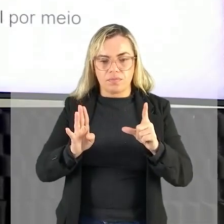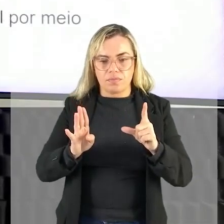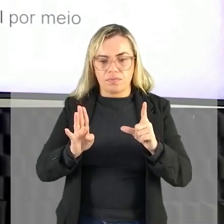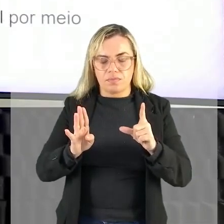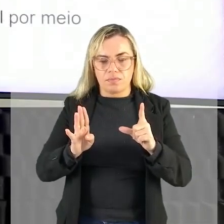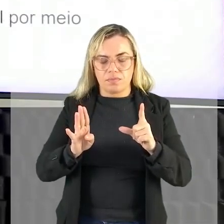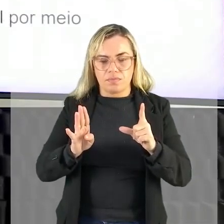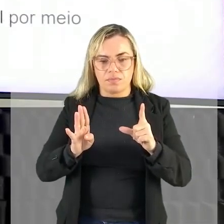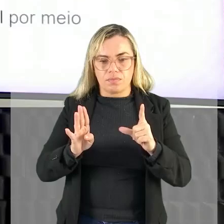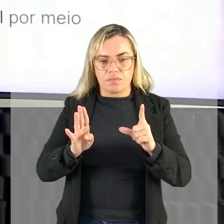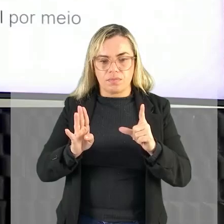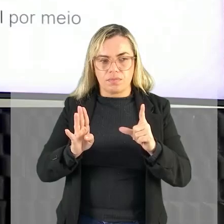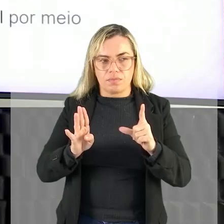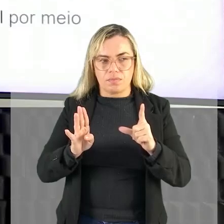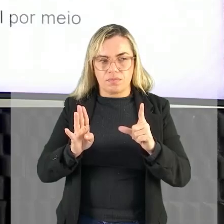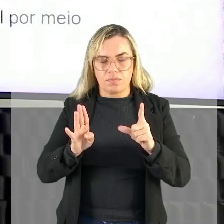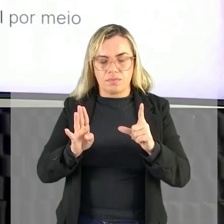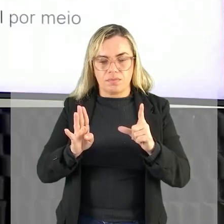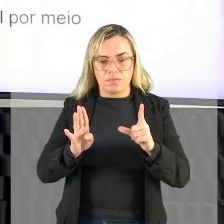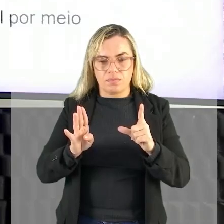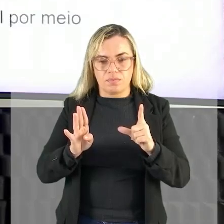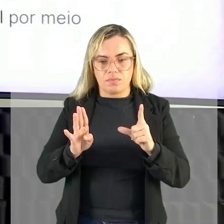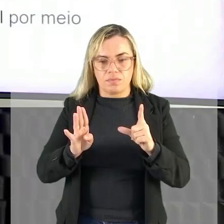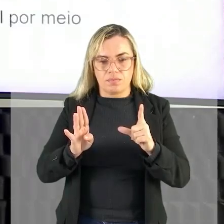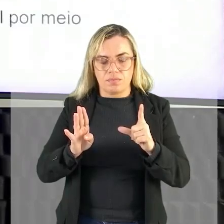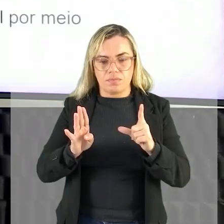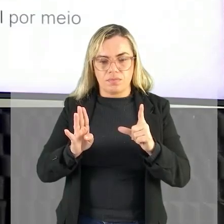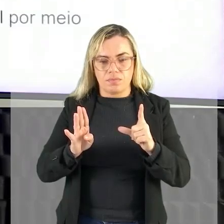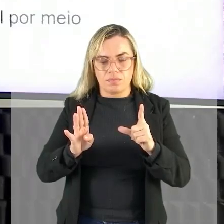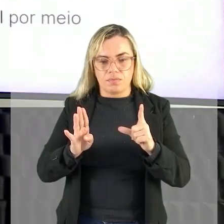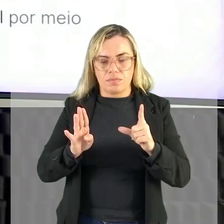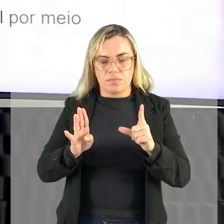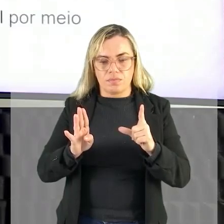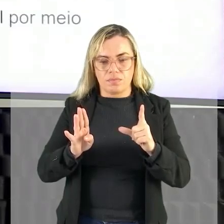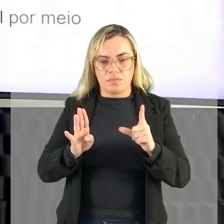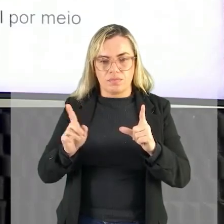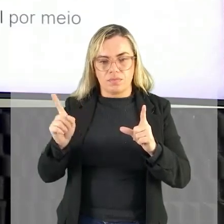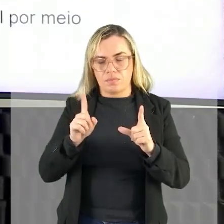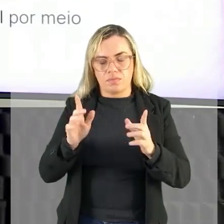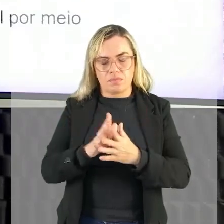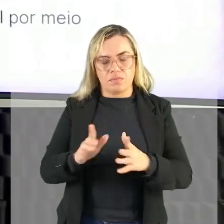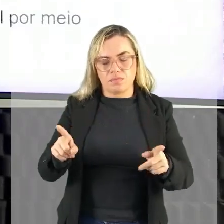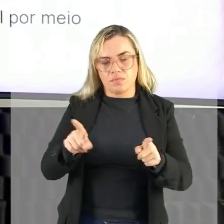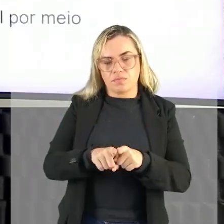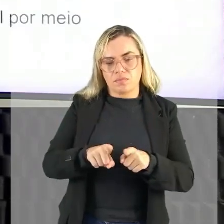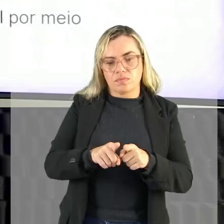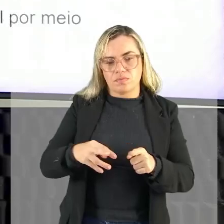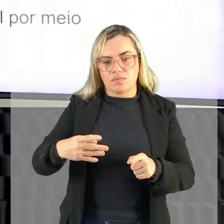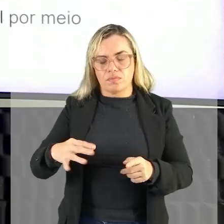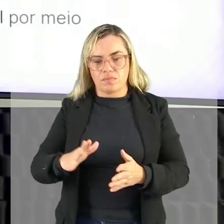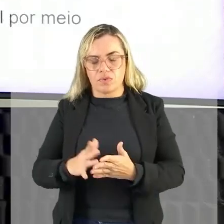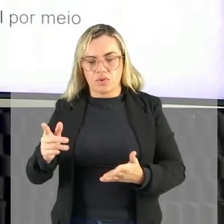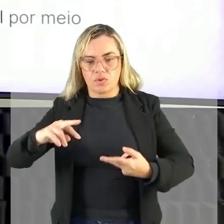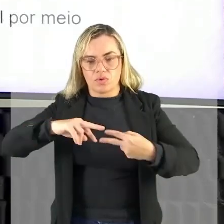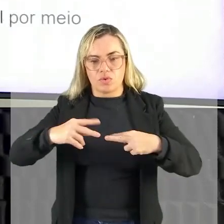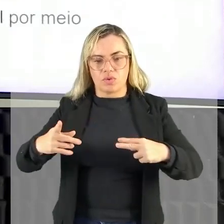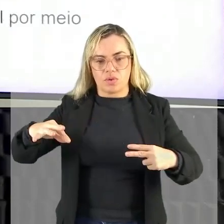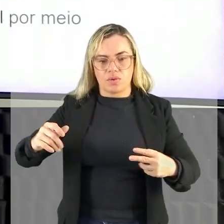anticorpos anti-SARS-CoV-2. Anticorpos também não me interessa aqui, só me interessa DNA.